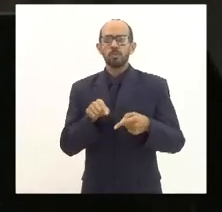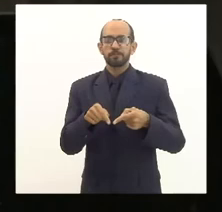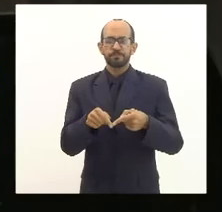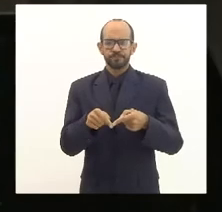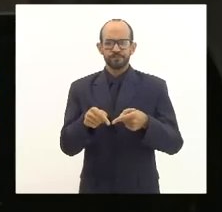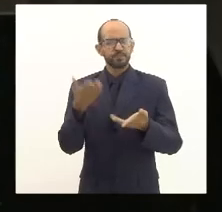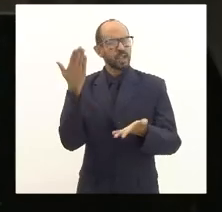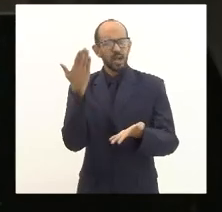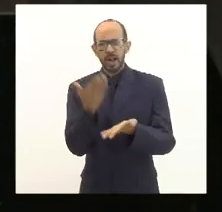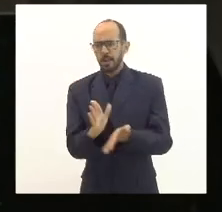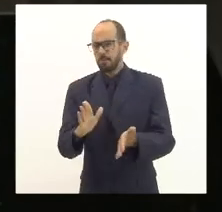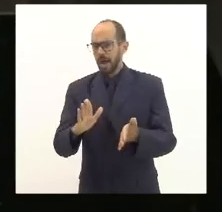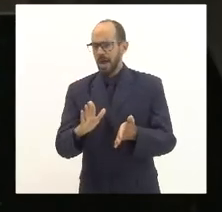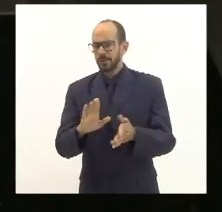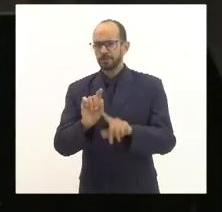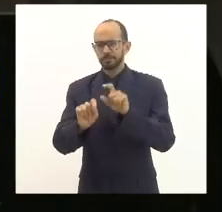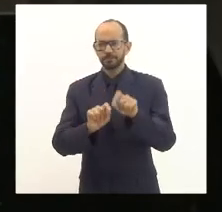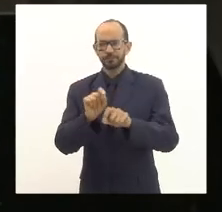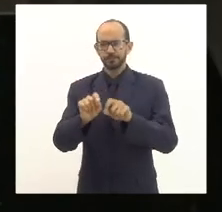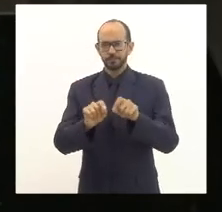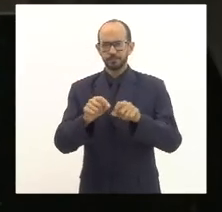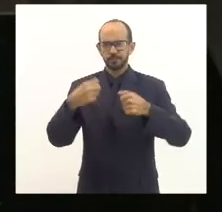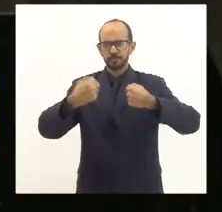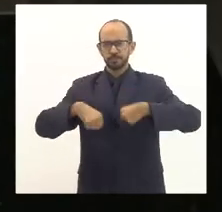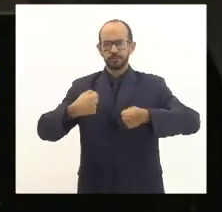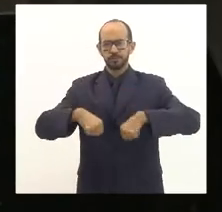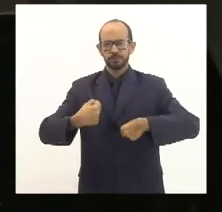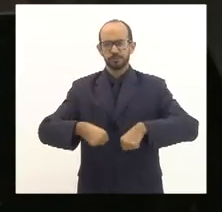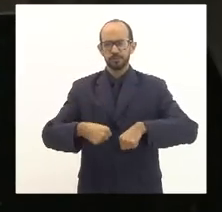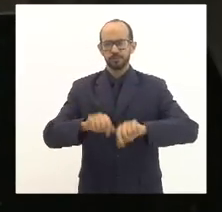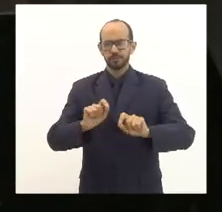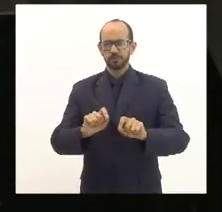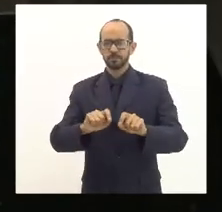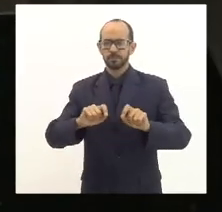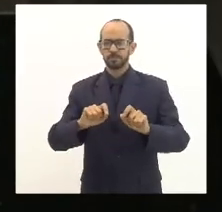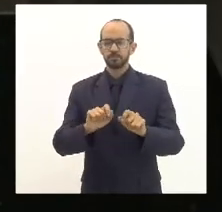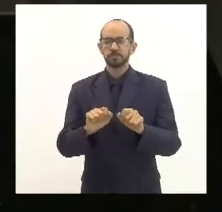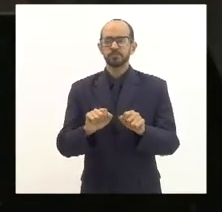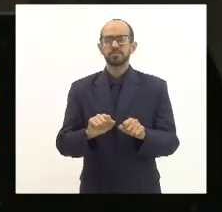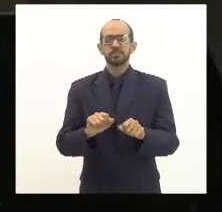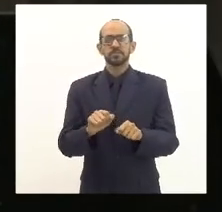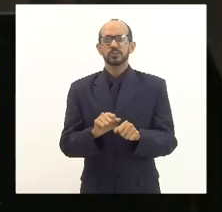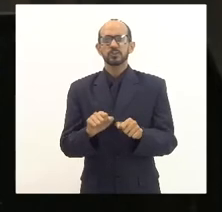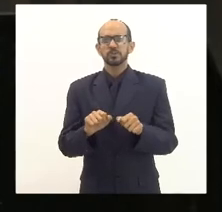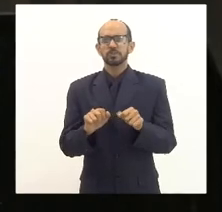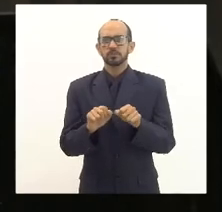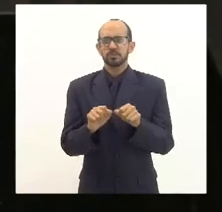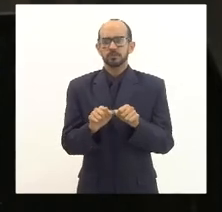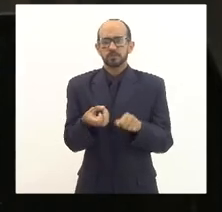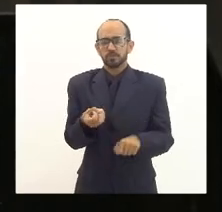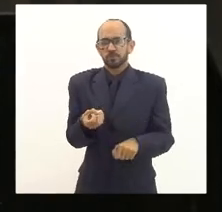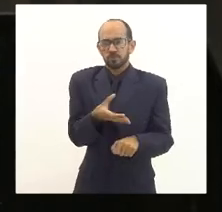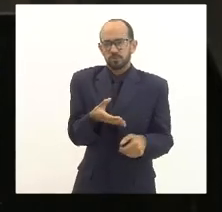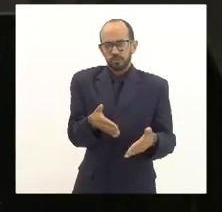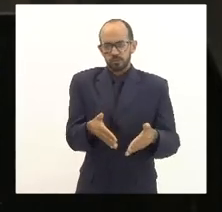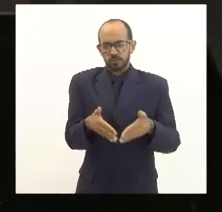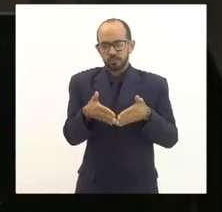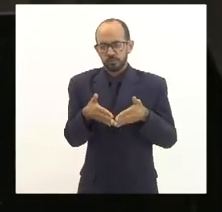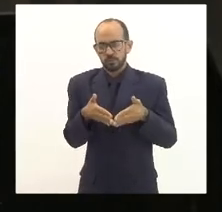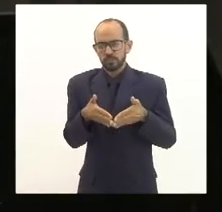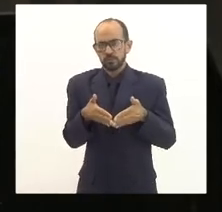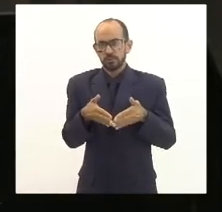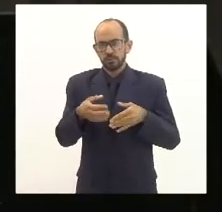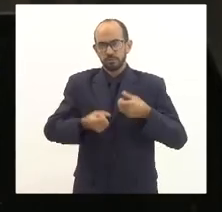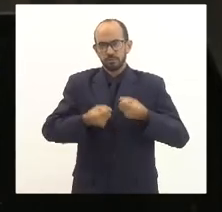uma vez por todas com a necessidade de se ter que buscar novas licenças para